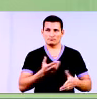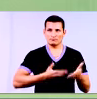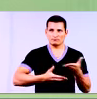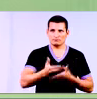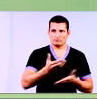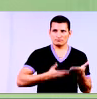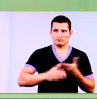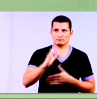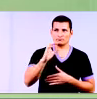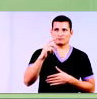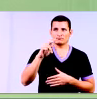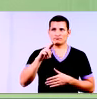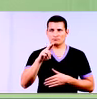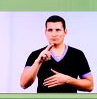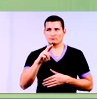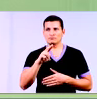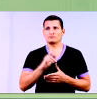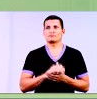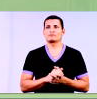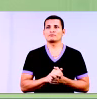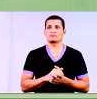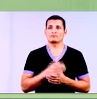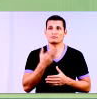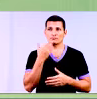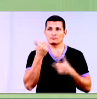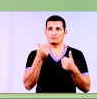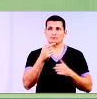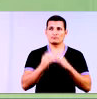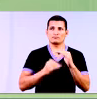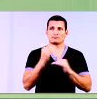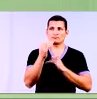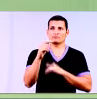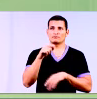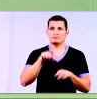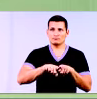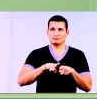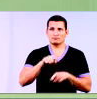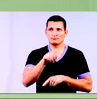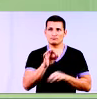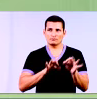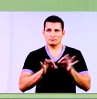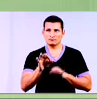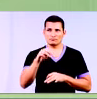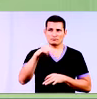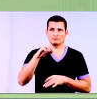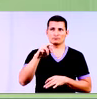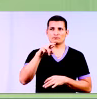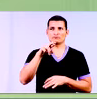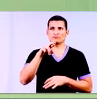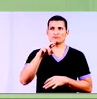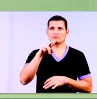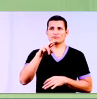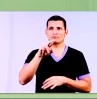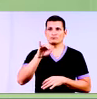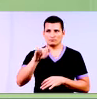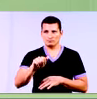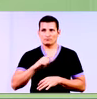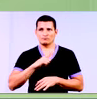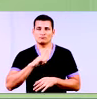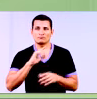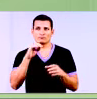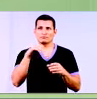externa. Para melhorar o desempenho, eles também pegam esse controlador de memória aqui, os processadores mais modernos, eles trazem esse controlador para dentro